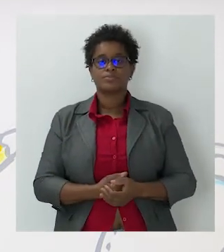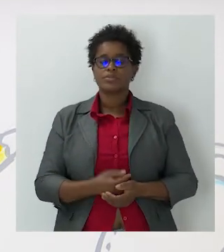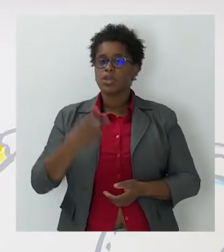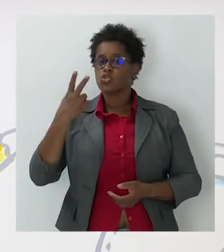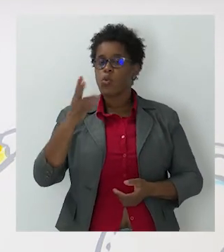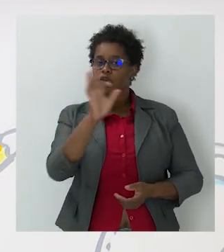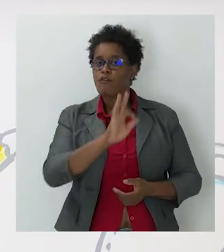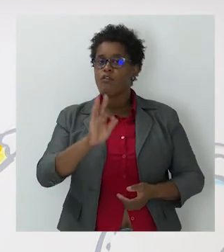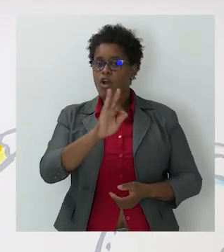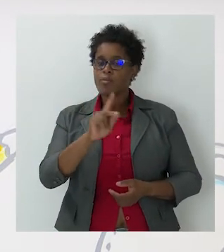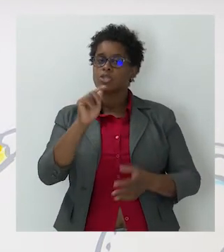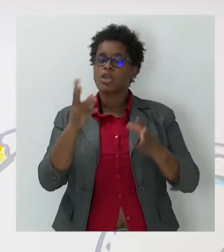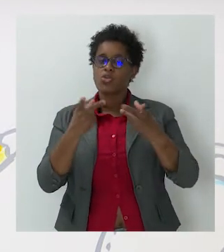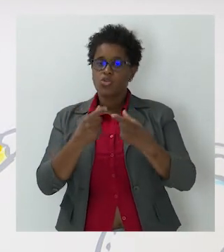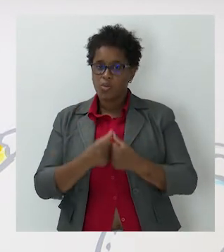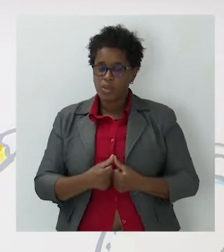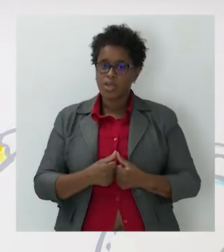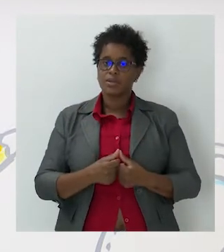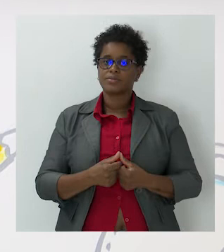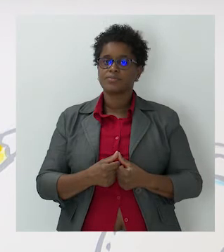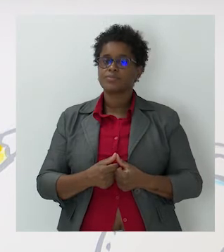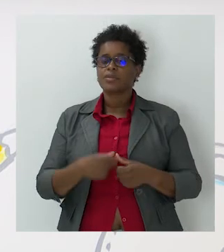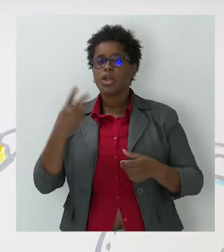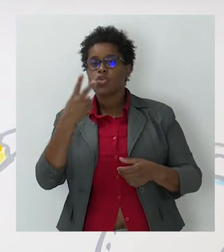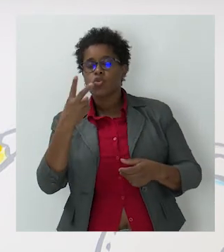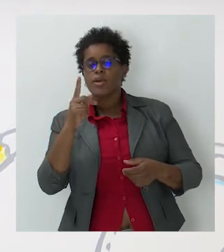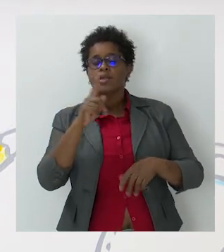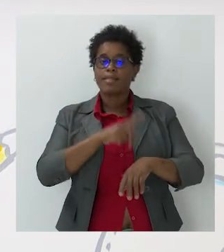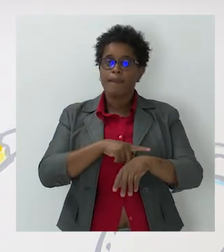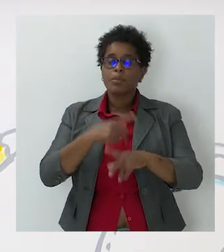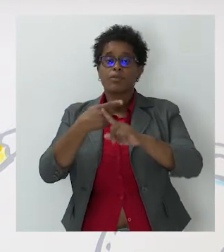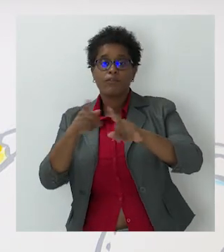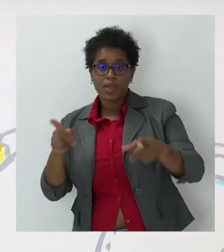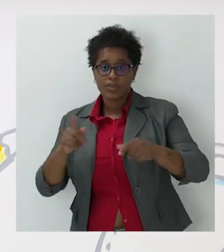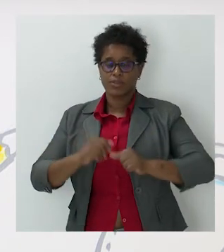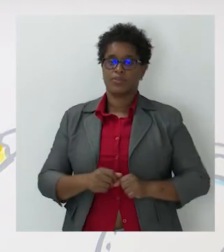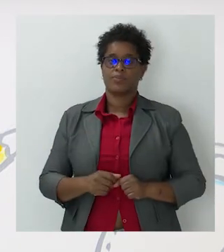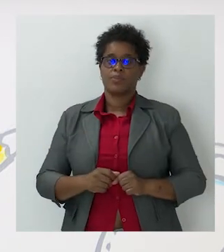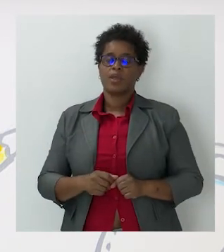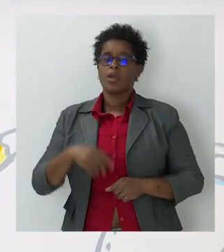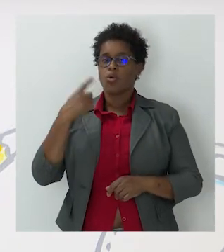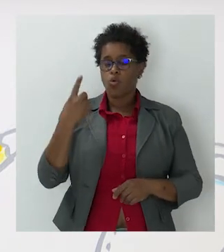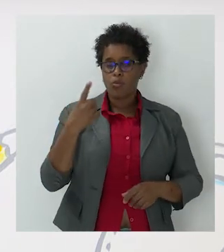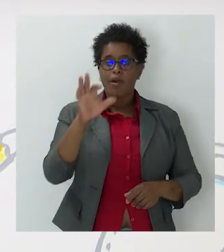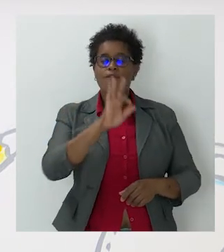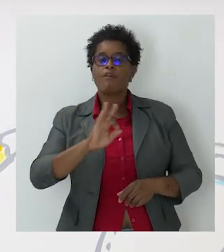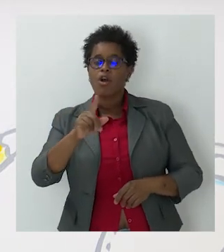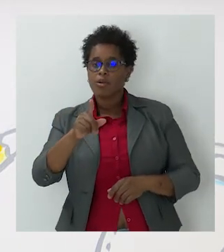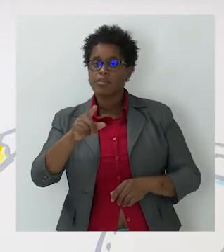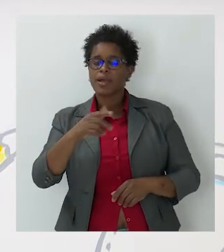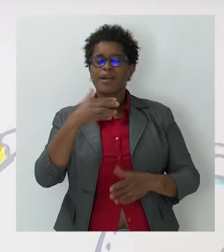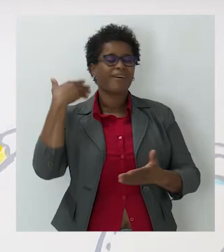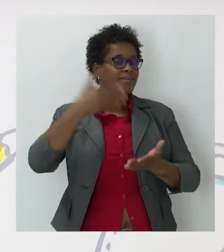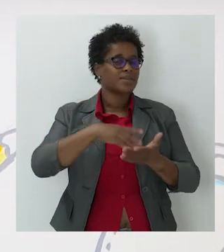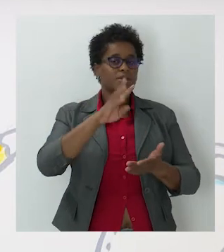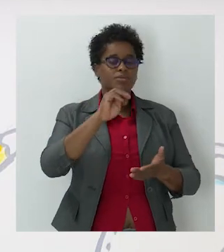duas formas de economia em duas épocas diferentes, uma forma até o século